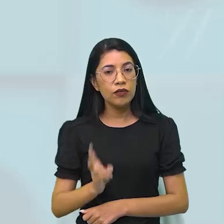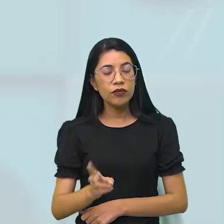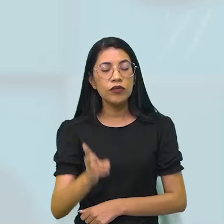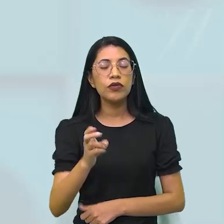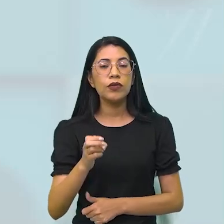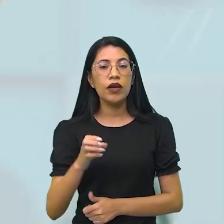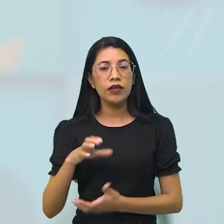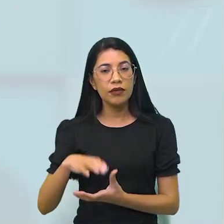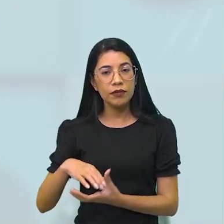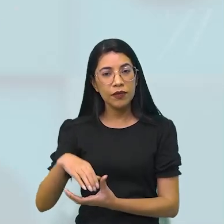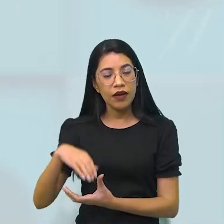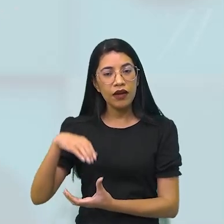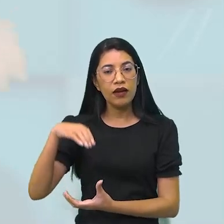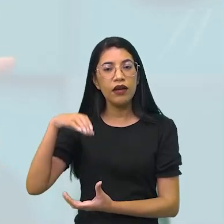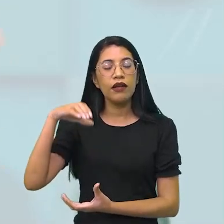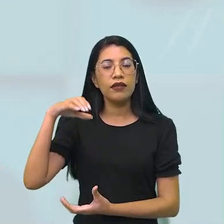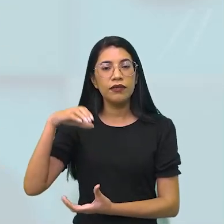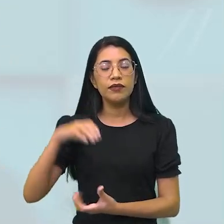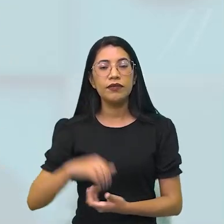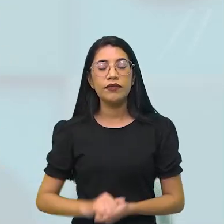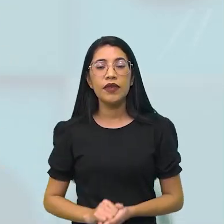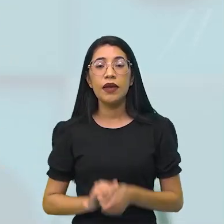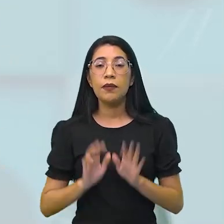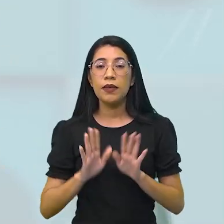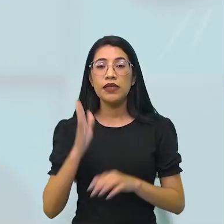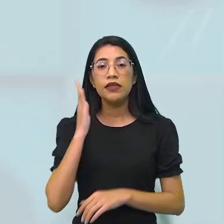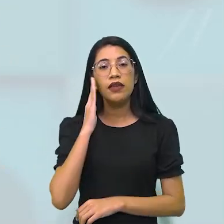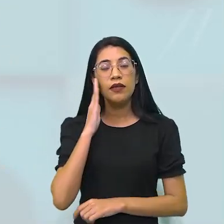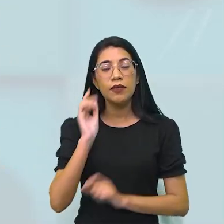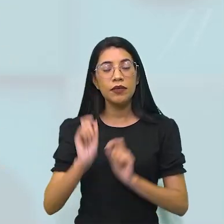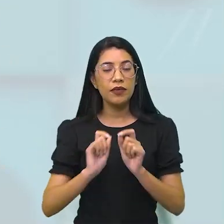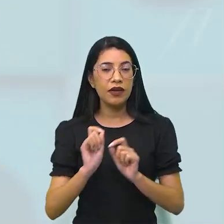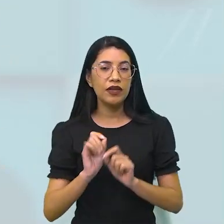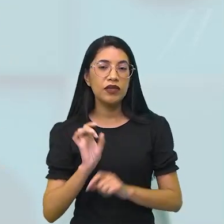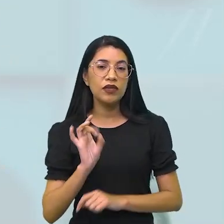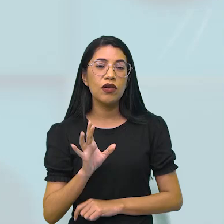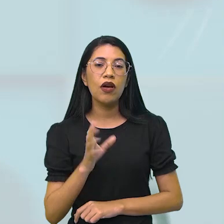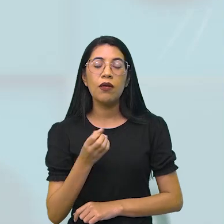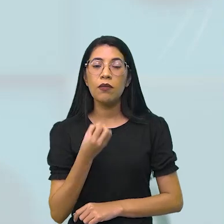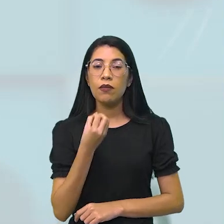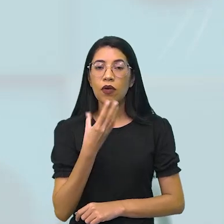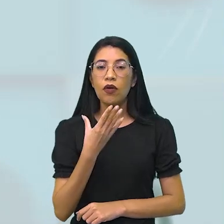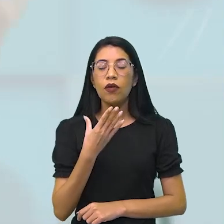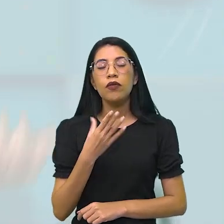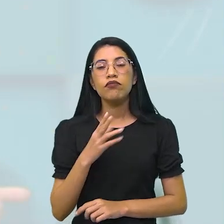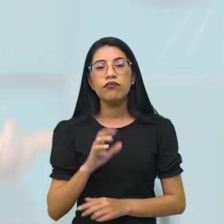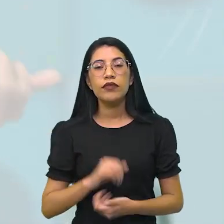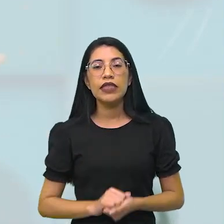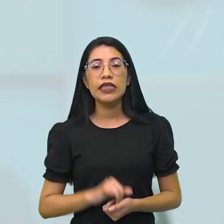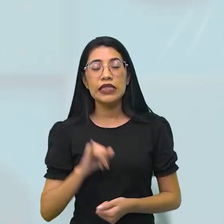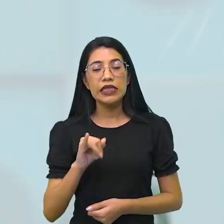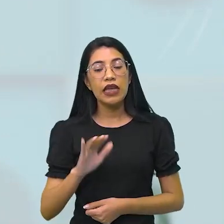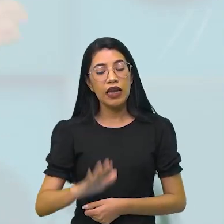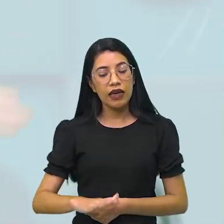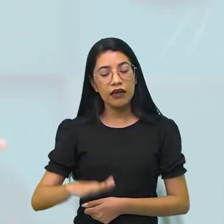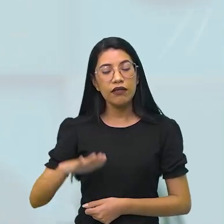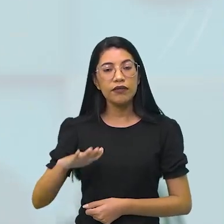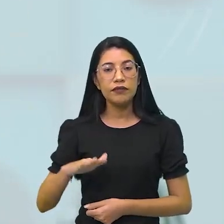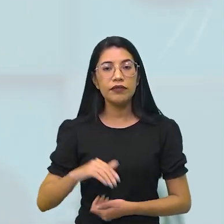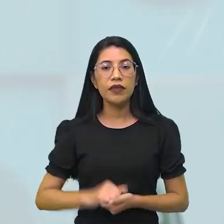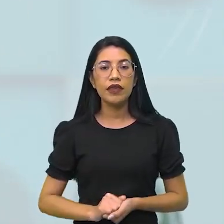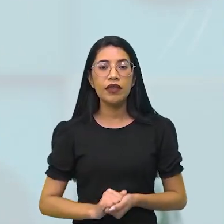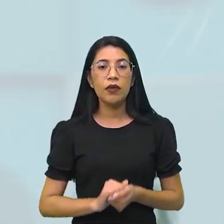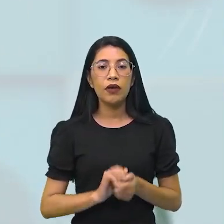leite, mesmo depois de adulto, sabendo que o leite só faz benefícios quando criança. Então, quando